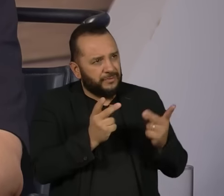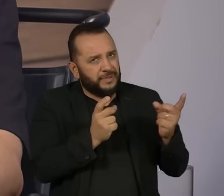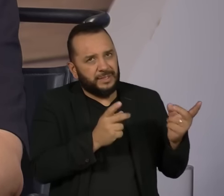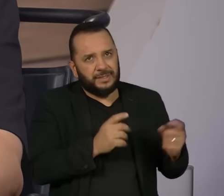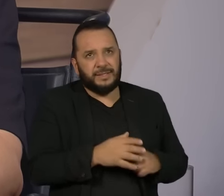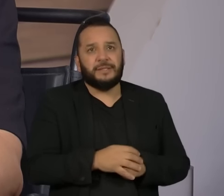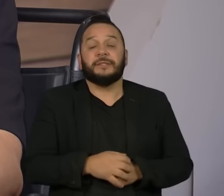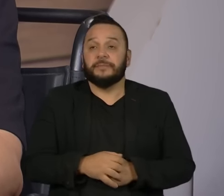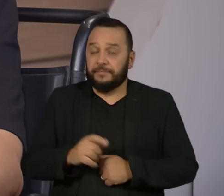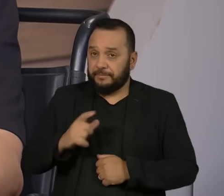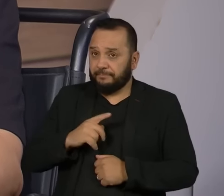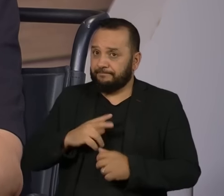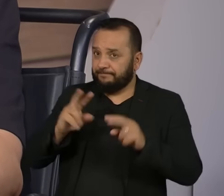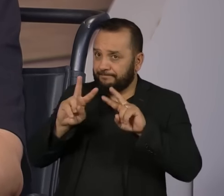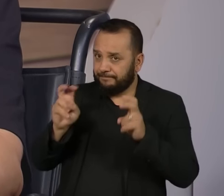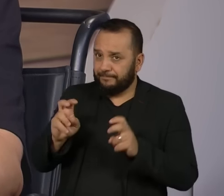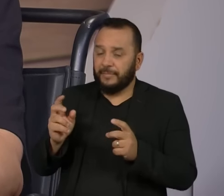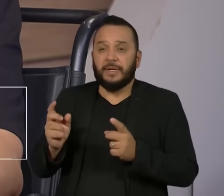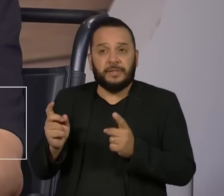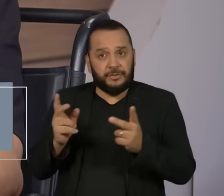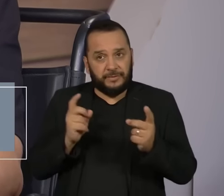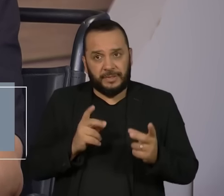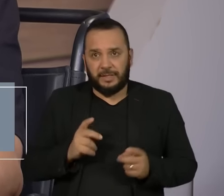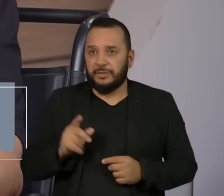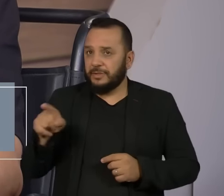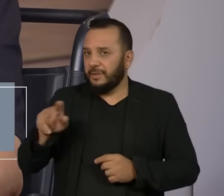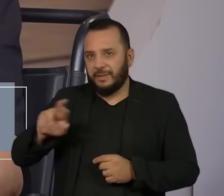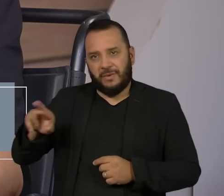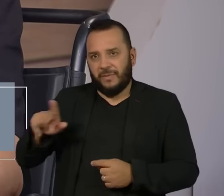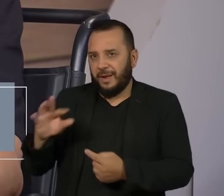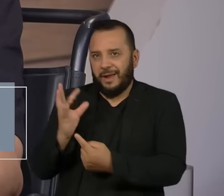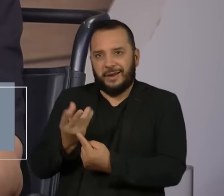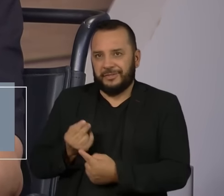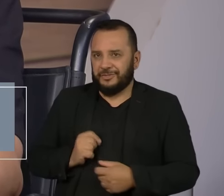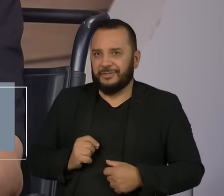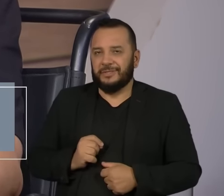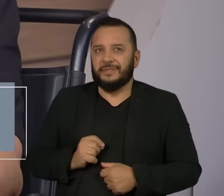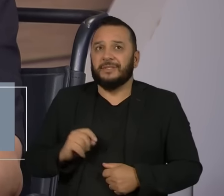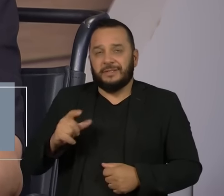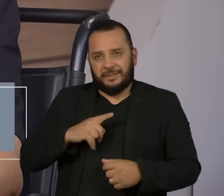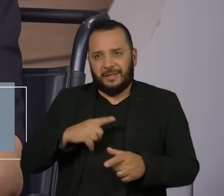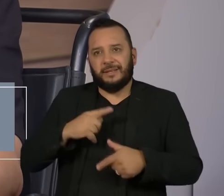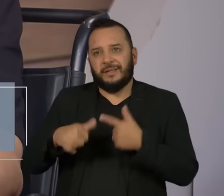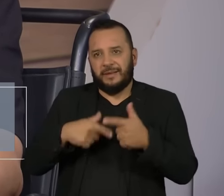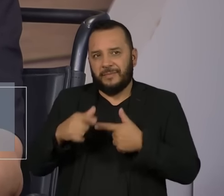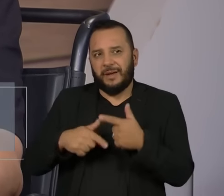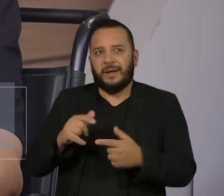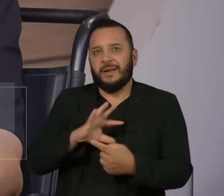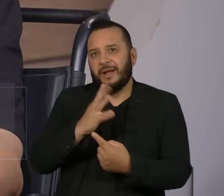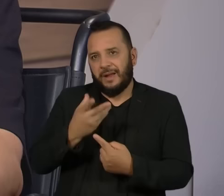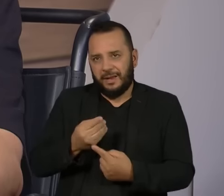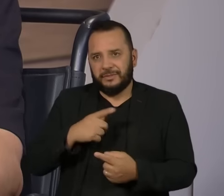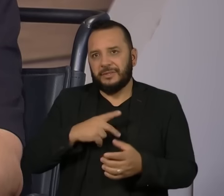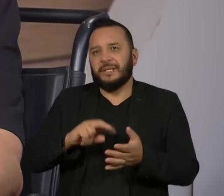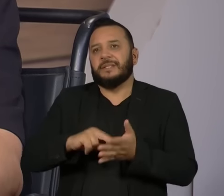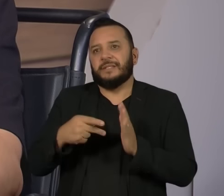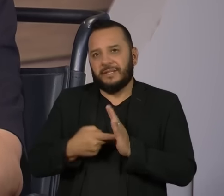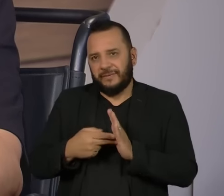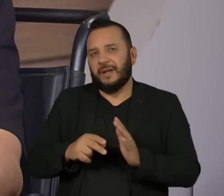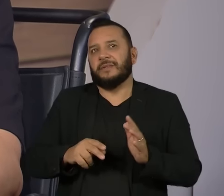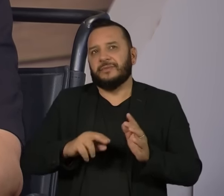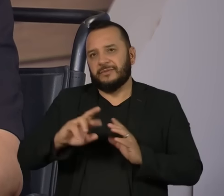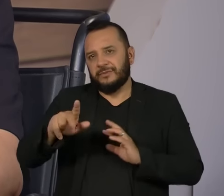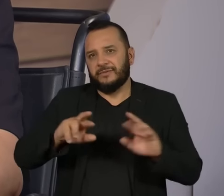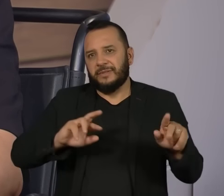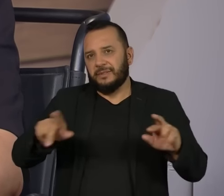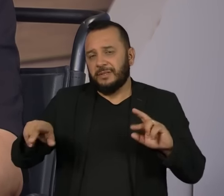acho que são duas questões diferentes. Mein Kampf não é uma obra artística, não é? A obra artística ela tem uma infinidade de sentidos conforme o